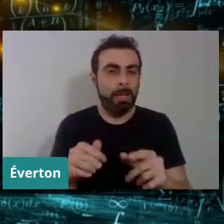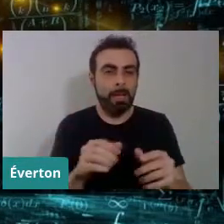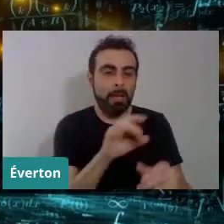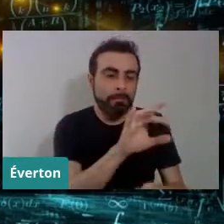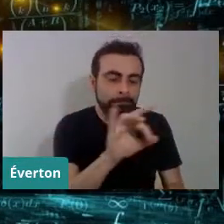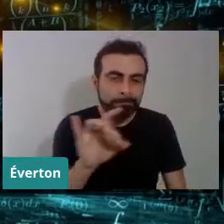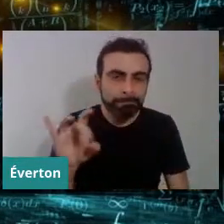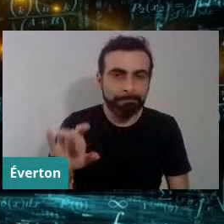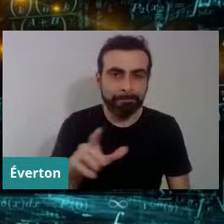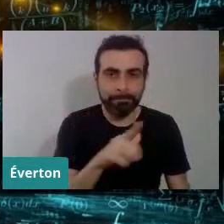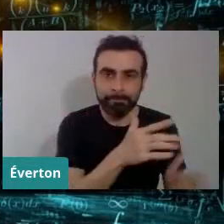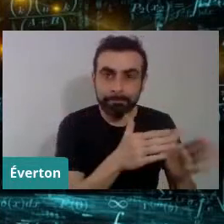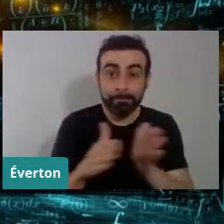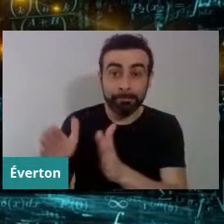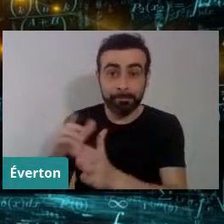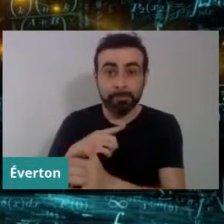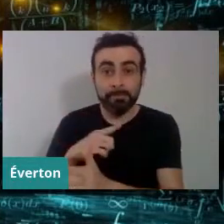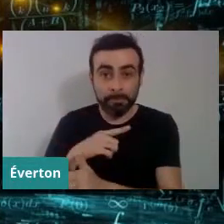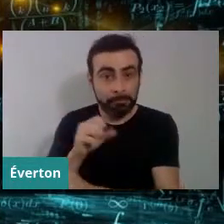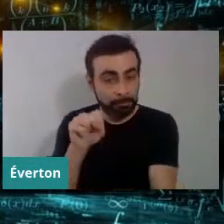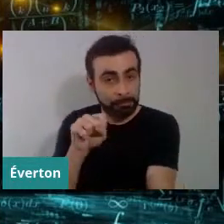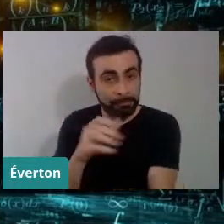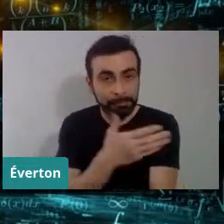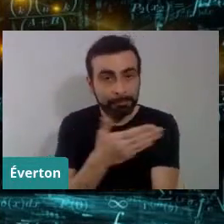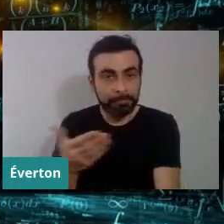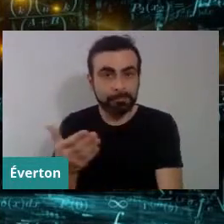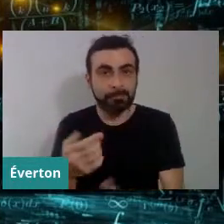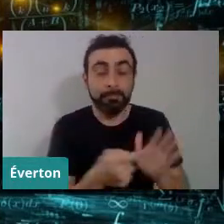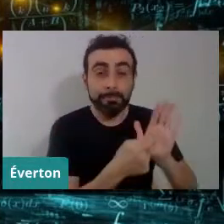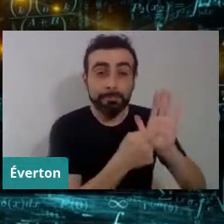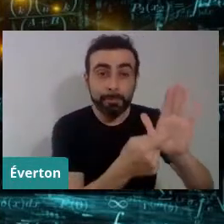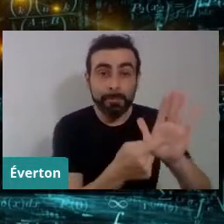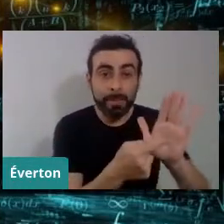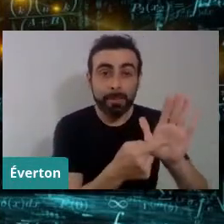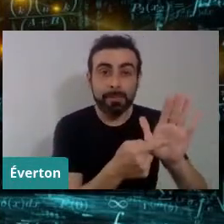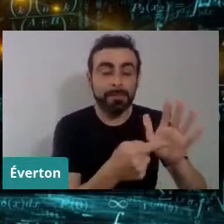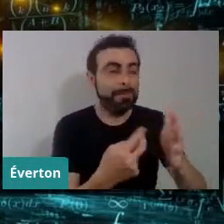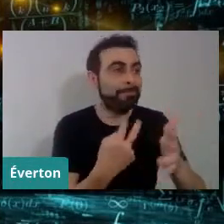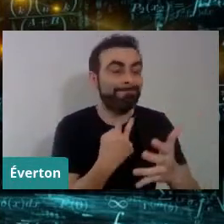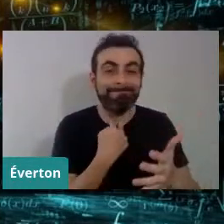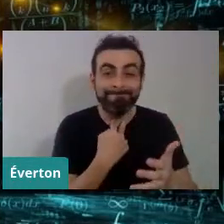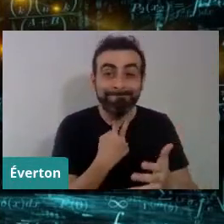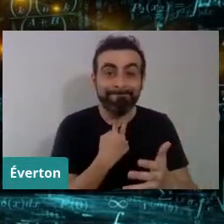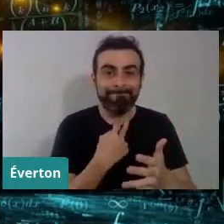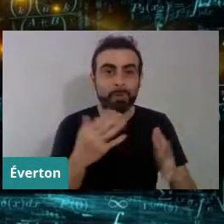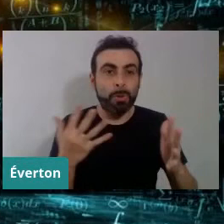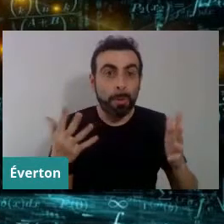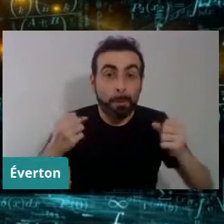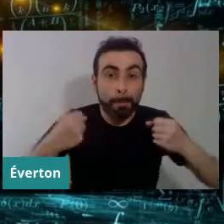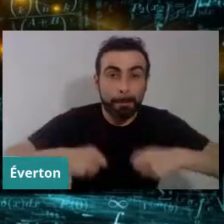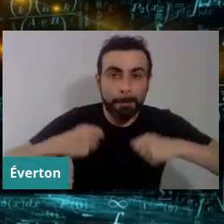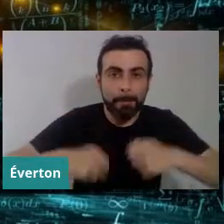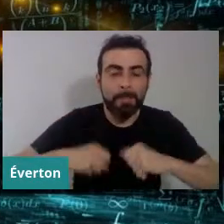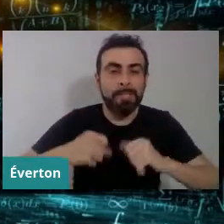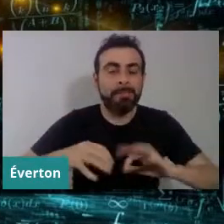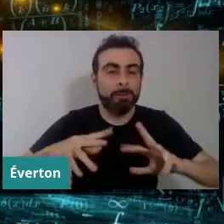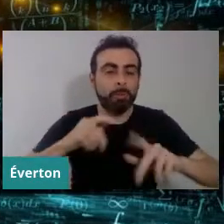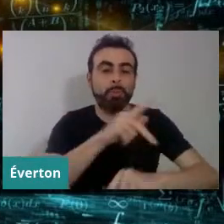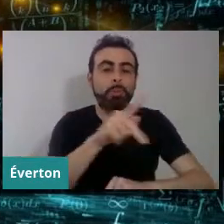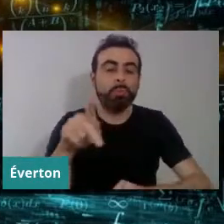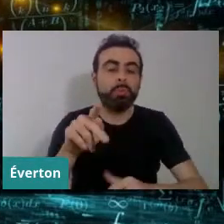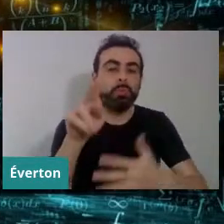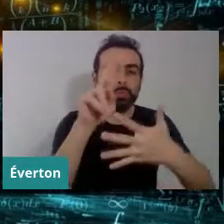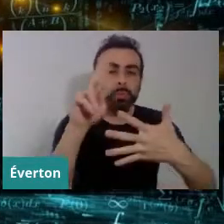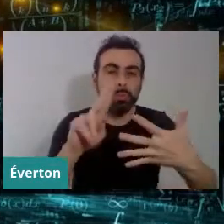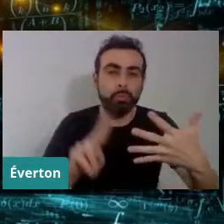passaram, eu gostaria de apresentar a vocês, não posso deixar de mencioná-los,